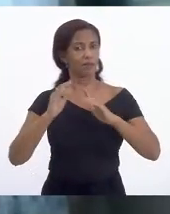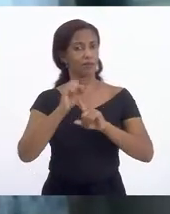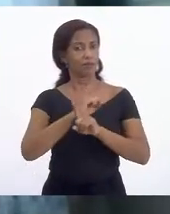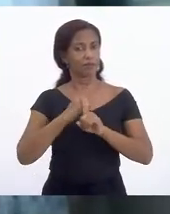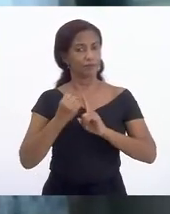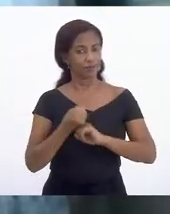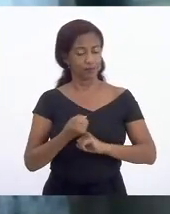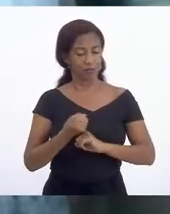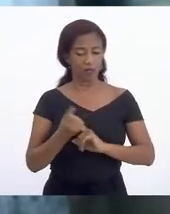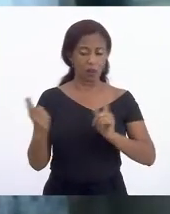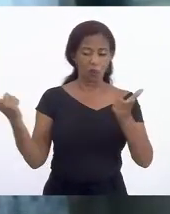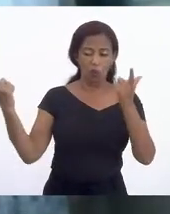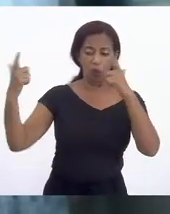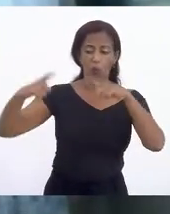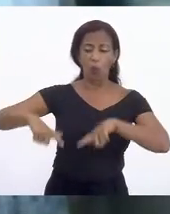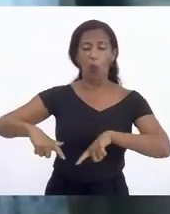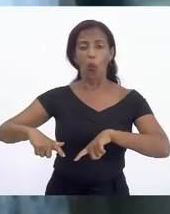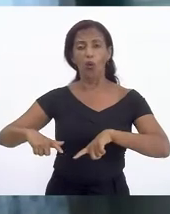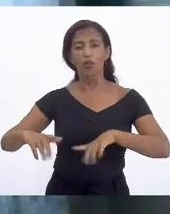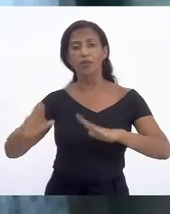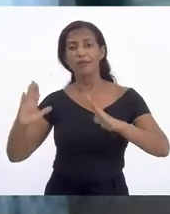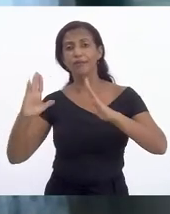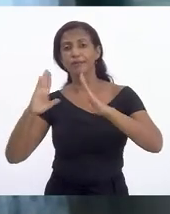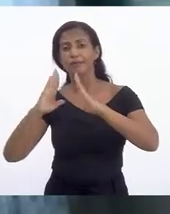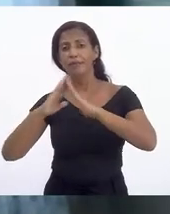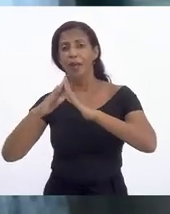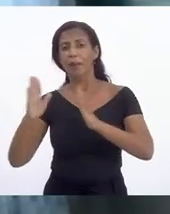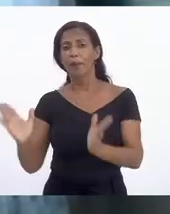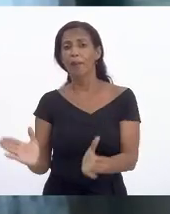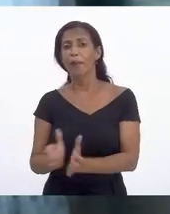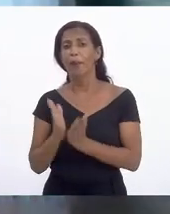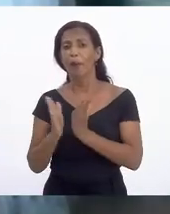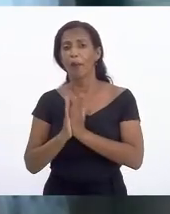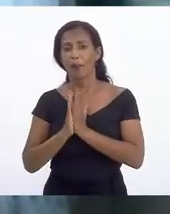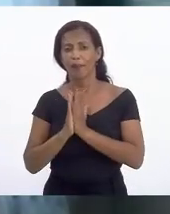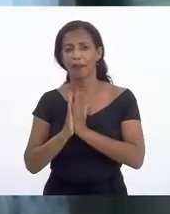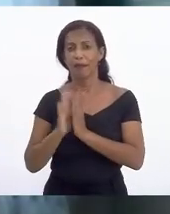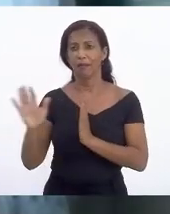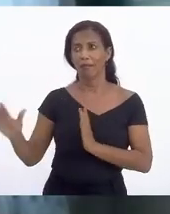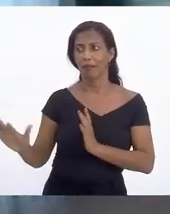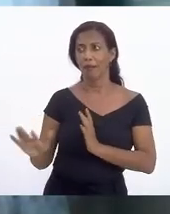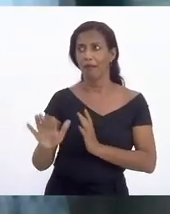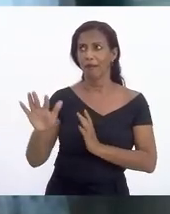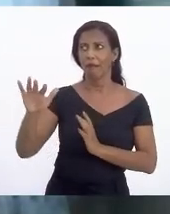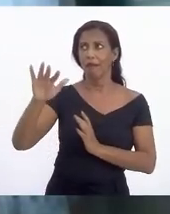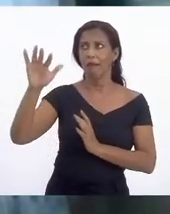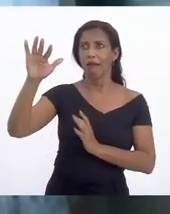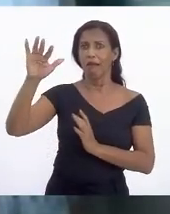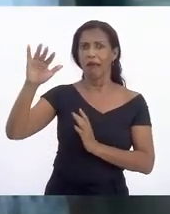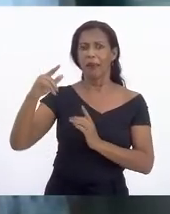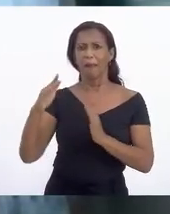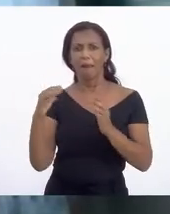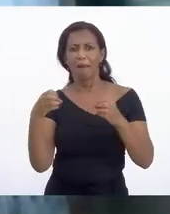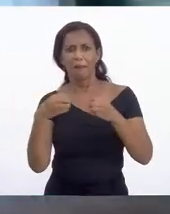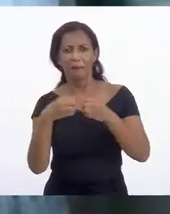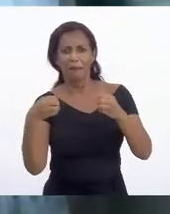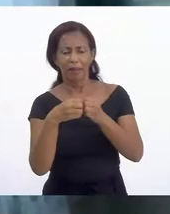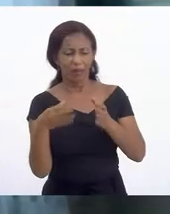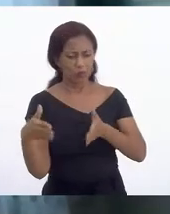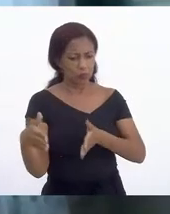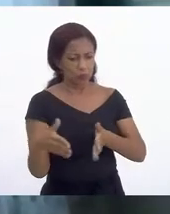social. Aonde os pobres foram morar? Nas encostas, nas beiras de rio, em